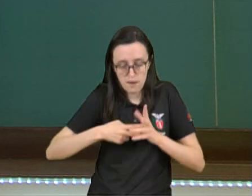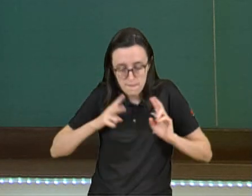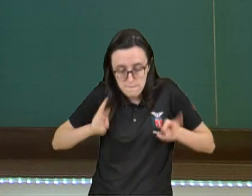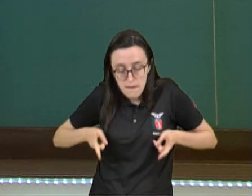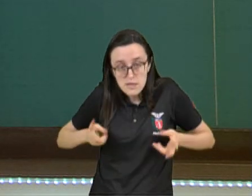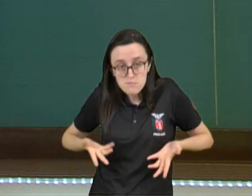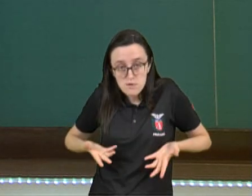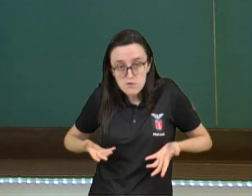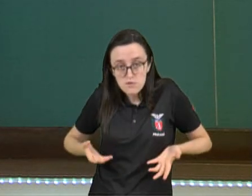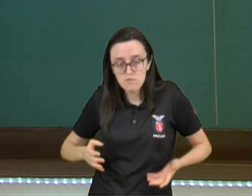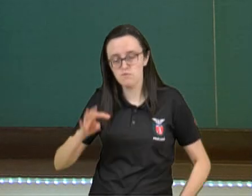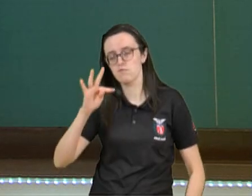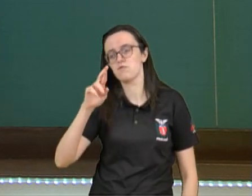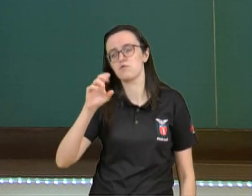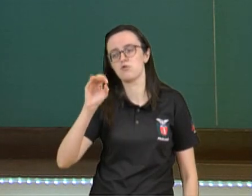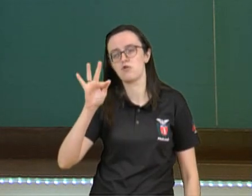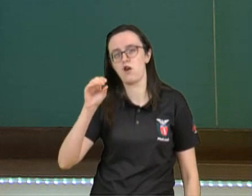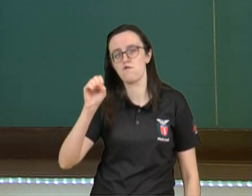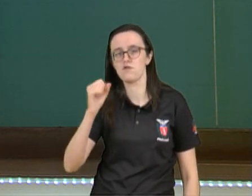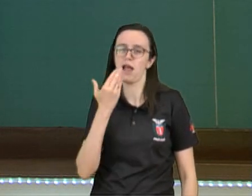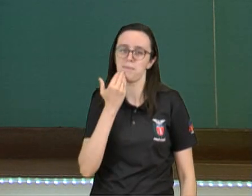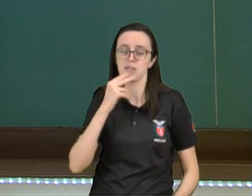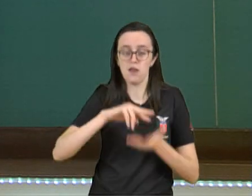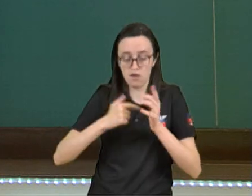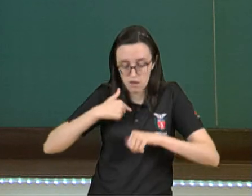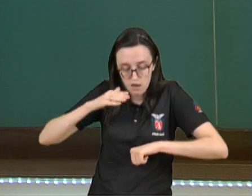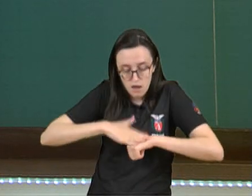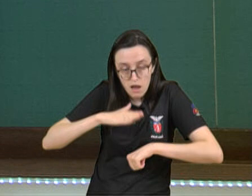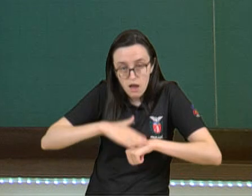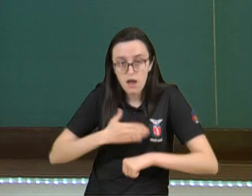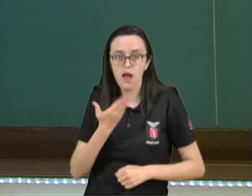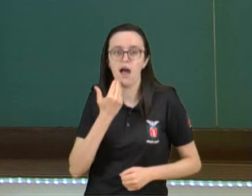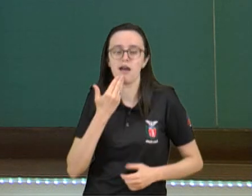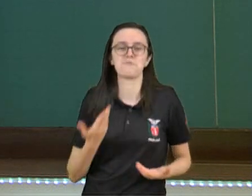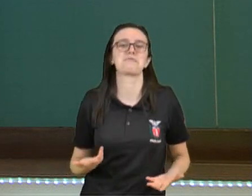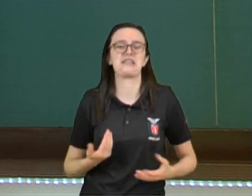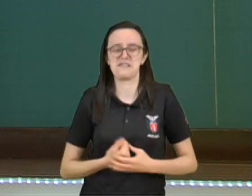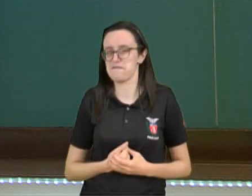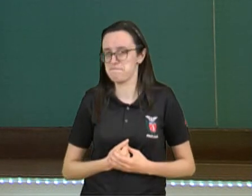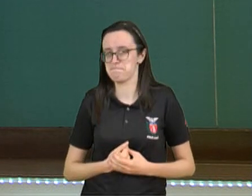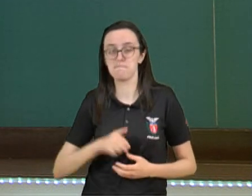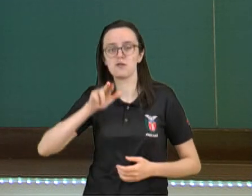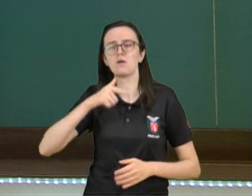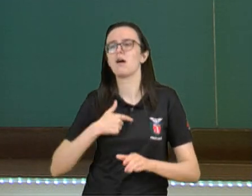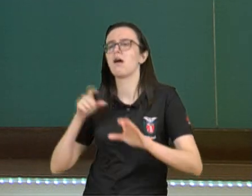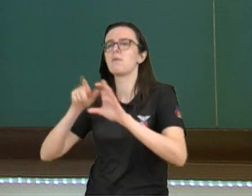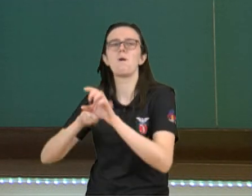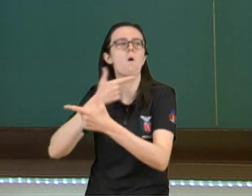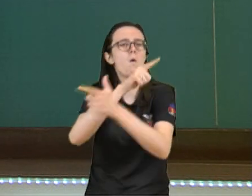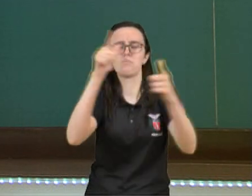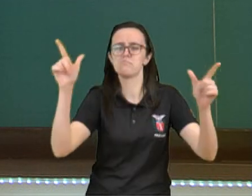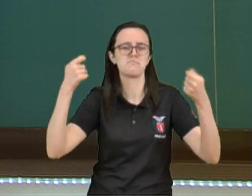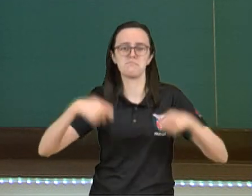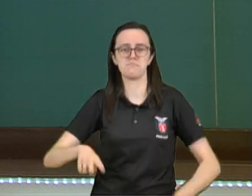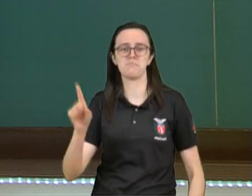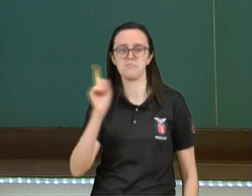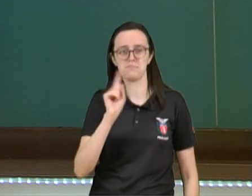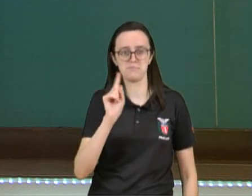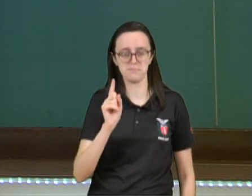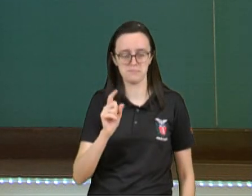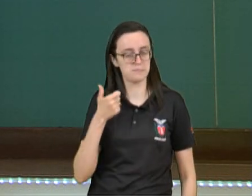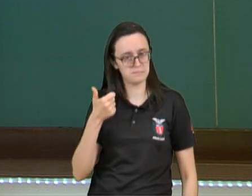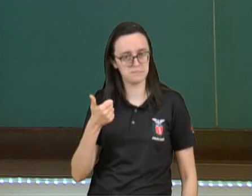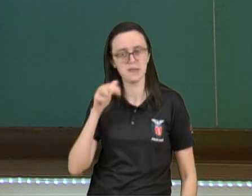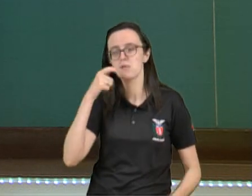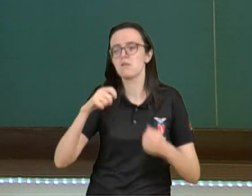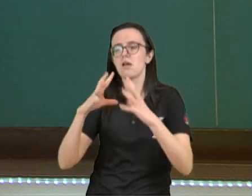mesmo, trófos, alimentação. Ele mesmo produz seu próprio alimento, não depende de outros organismos, não precisa de